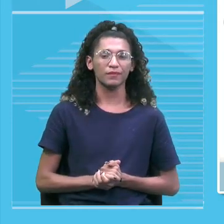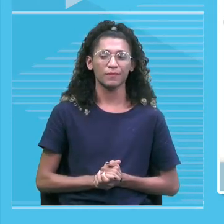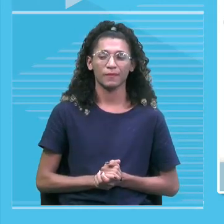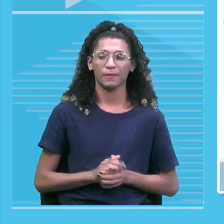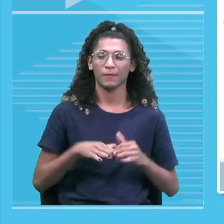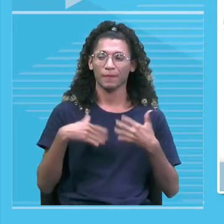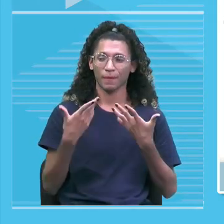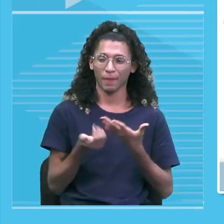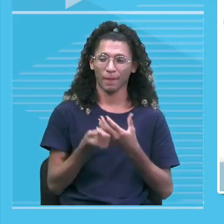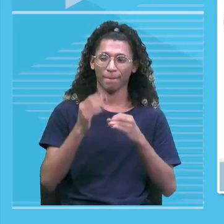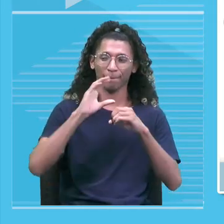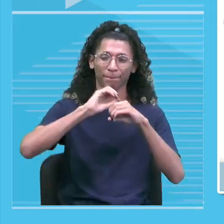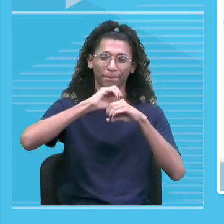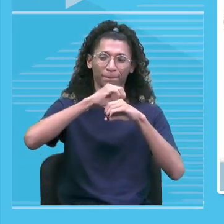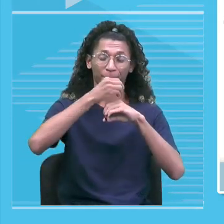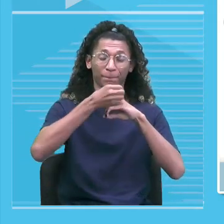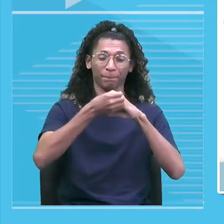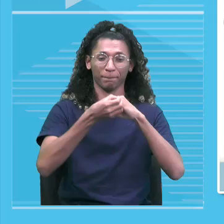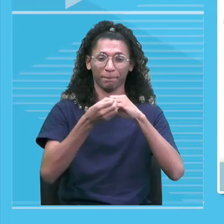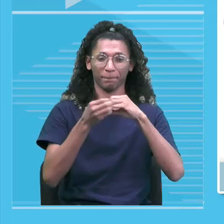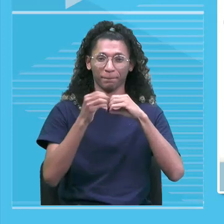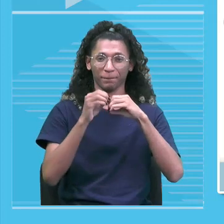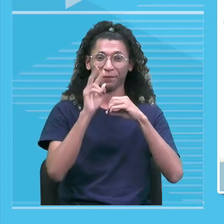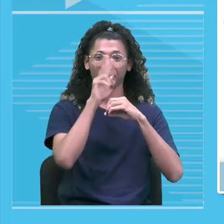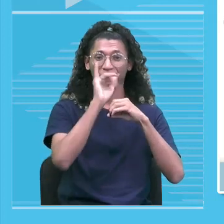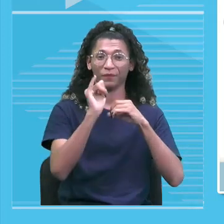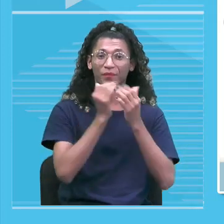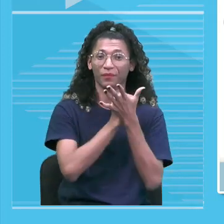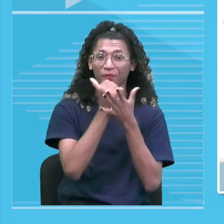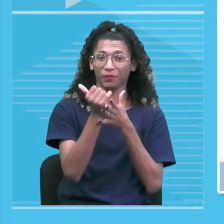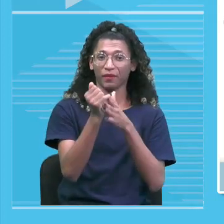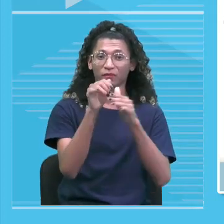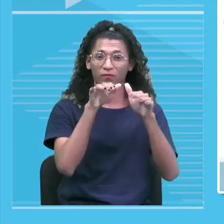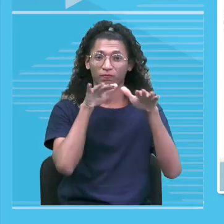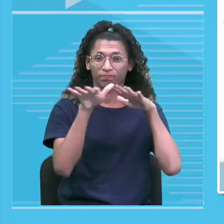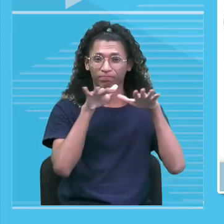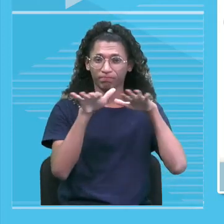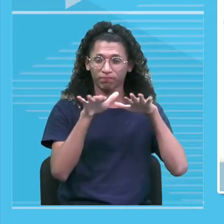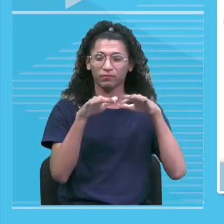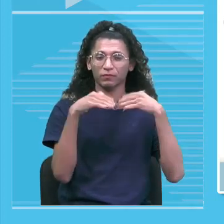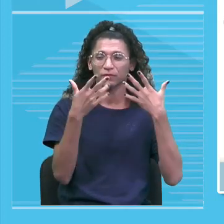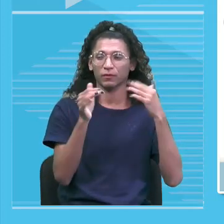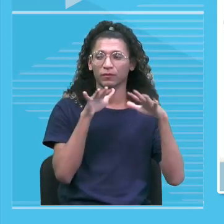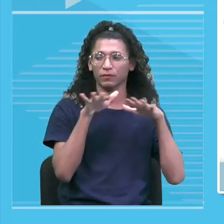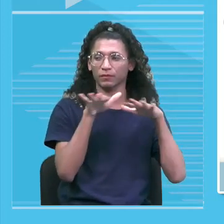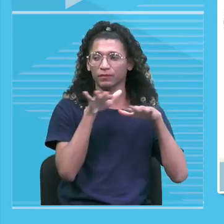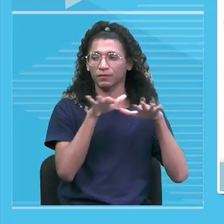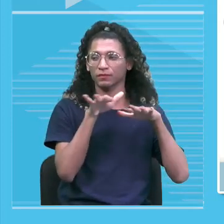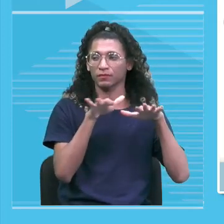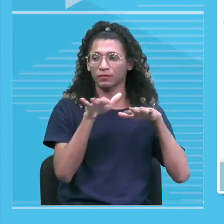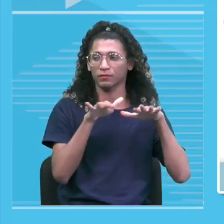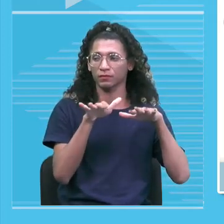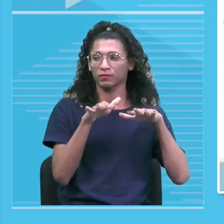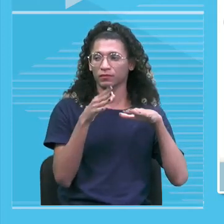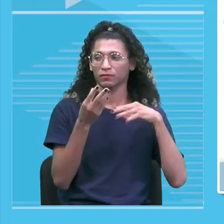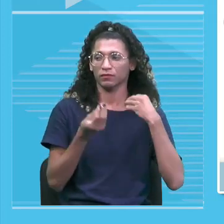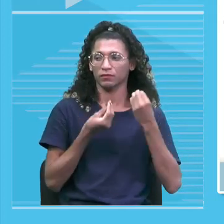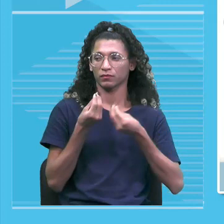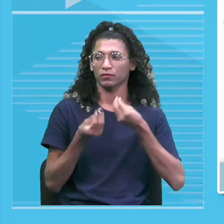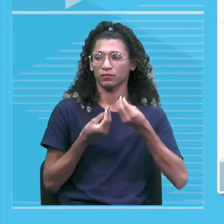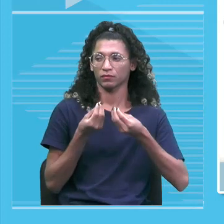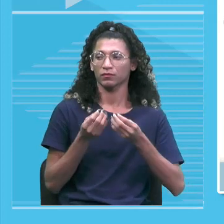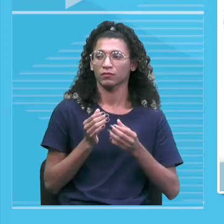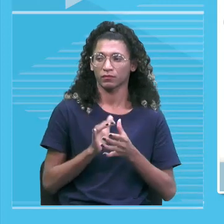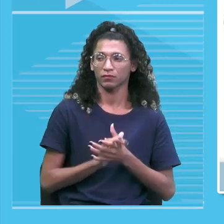E essas partículas vão começar a vibrar essa vibração vai passar para as partículas agora